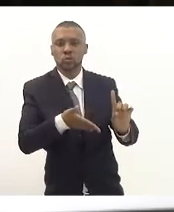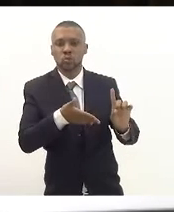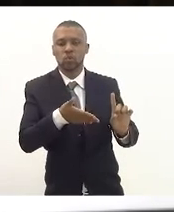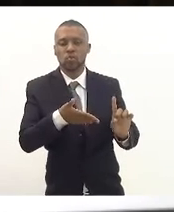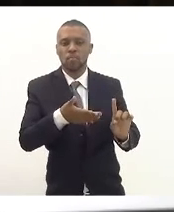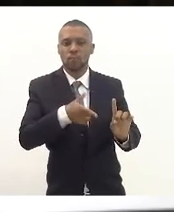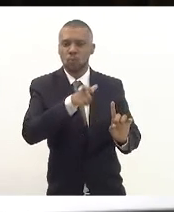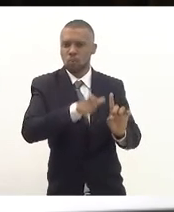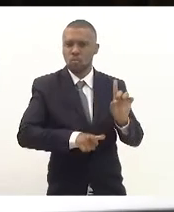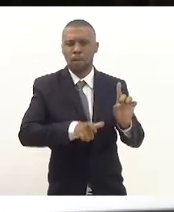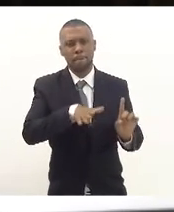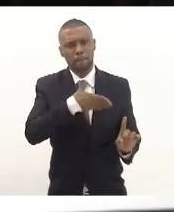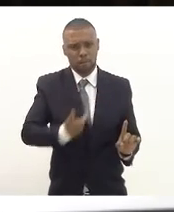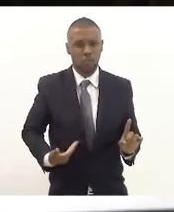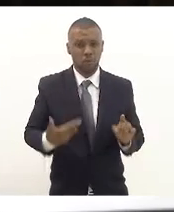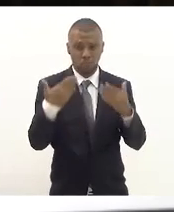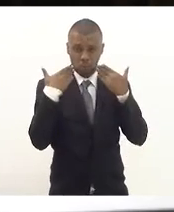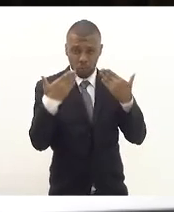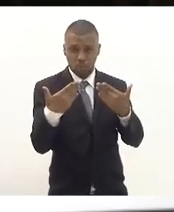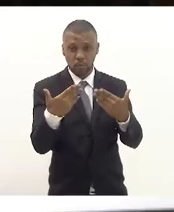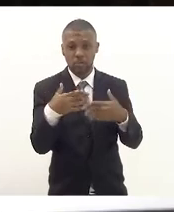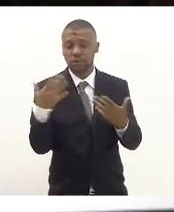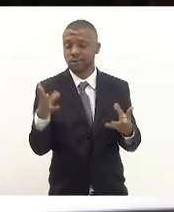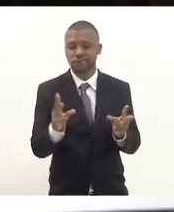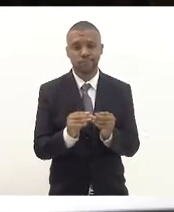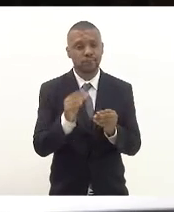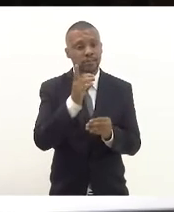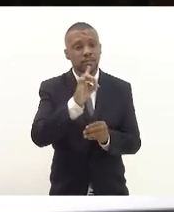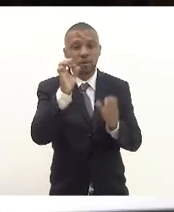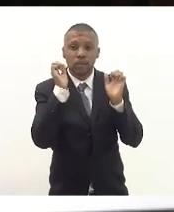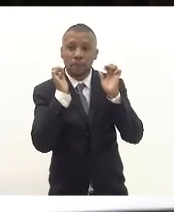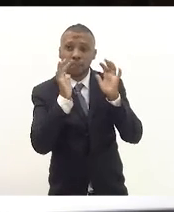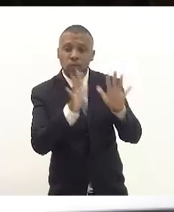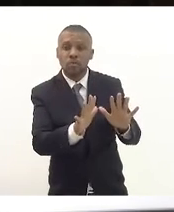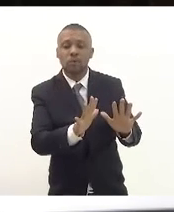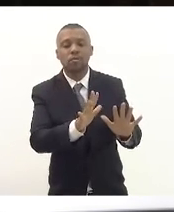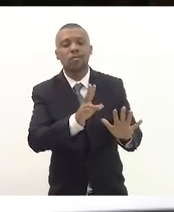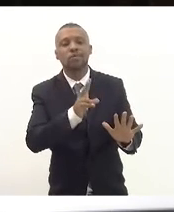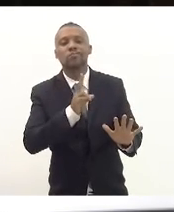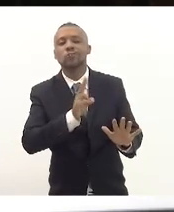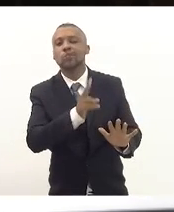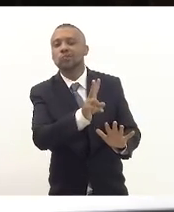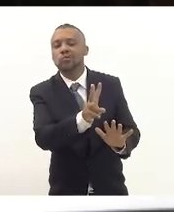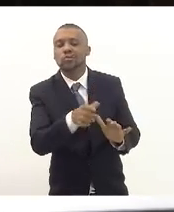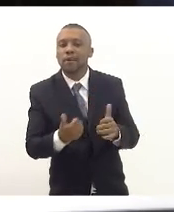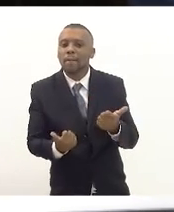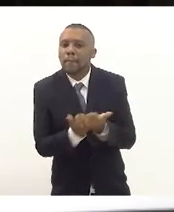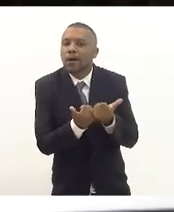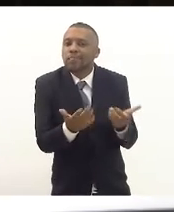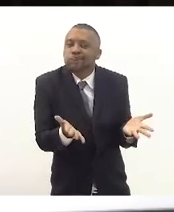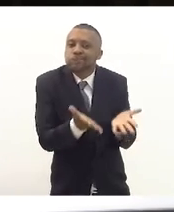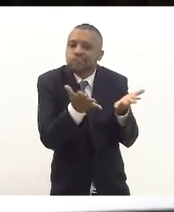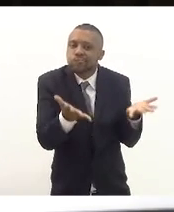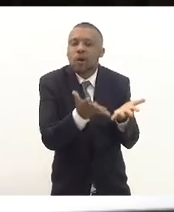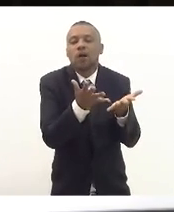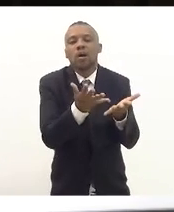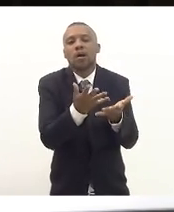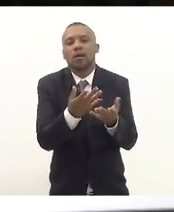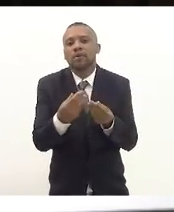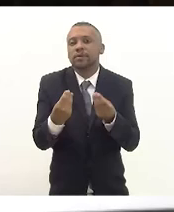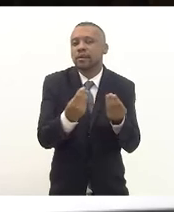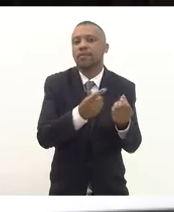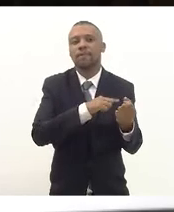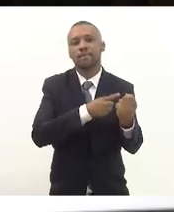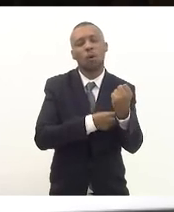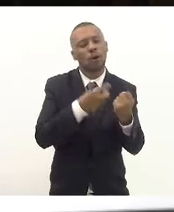público só meu querido amigo Celso que Deus lhe abençoe continue continue te iluminando te dando força